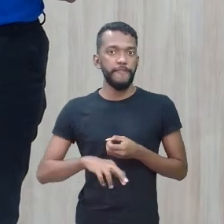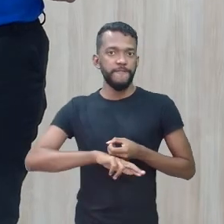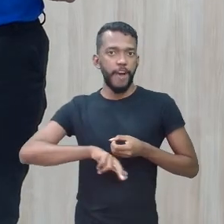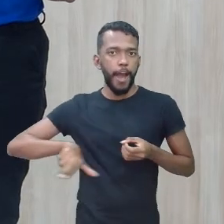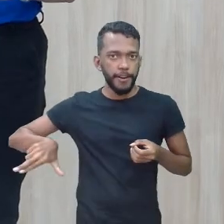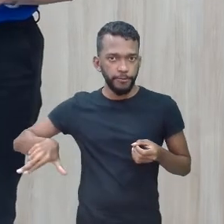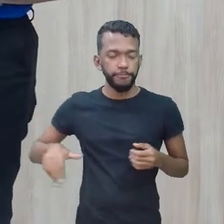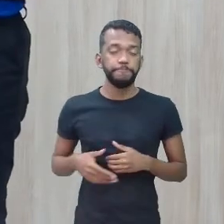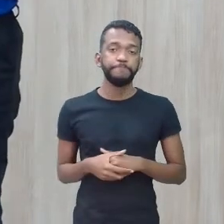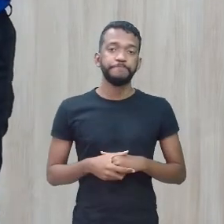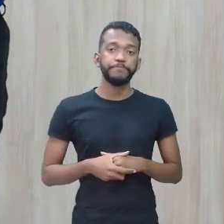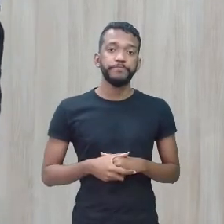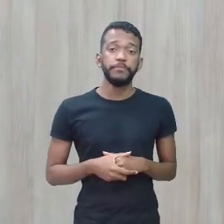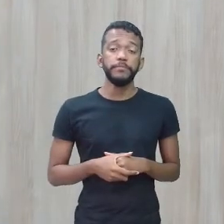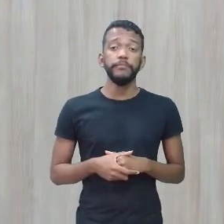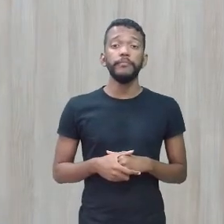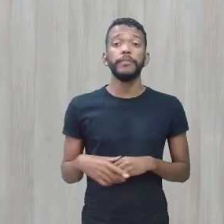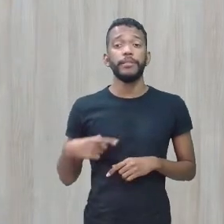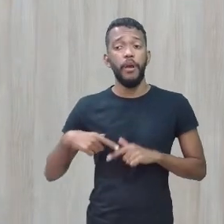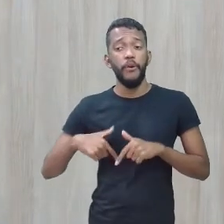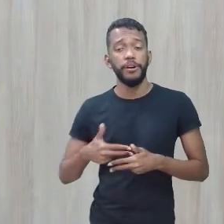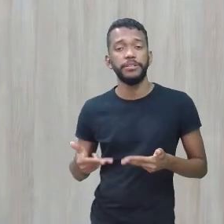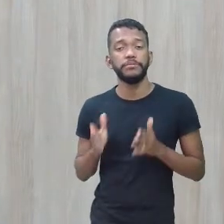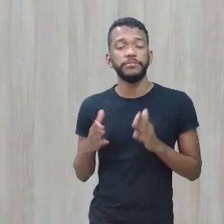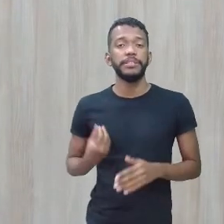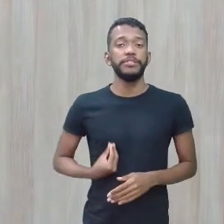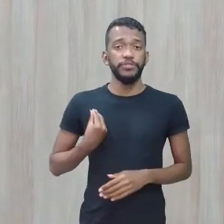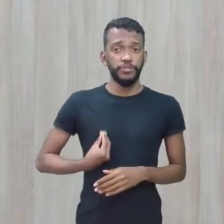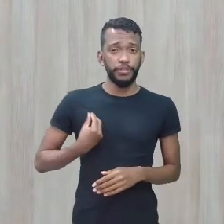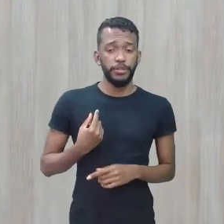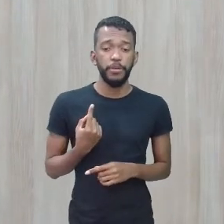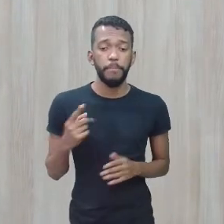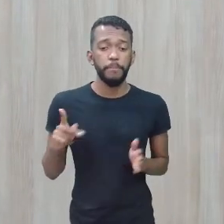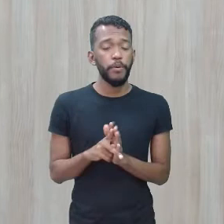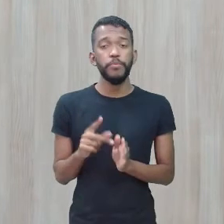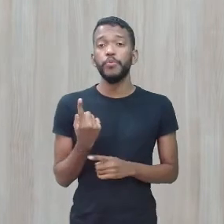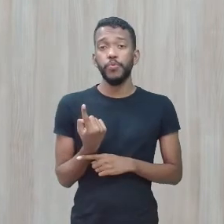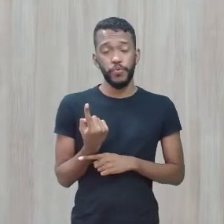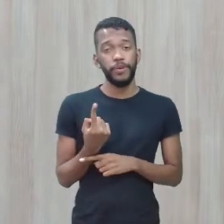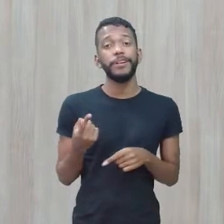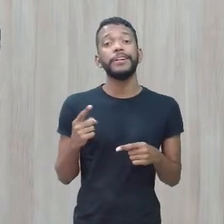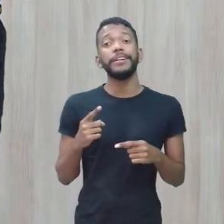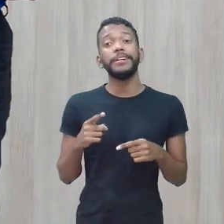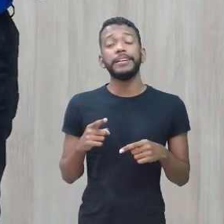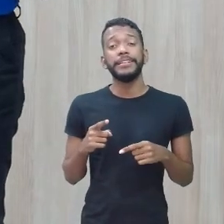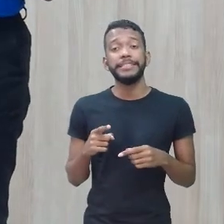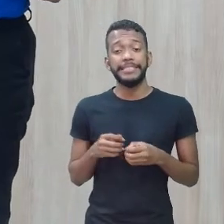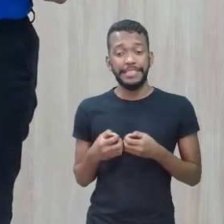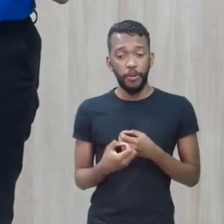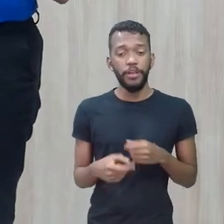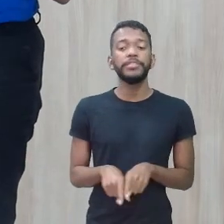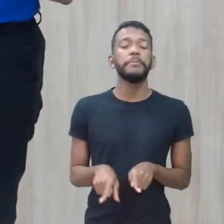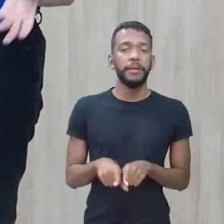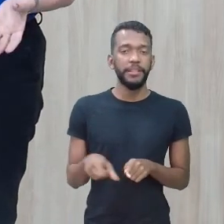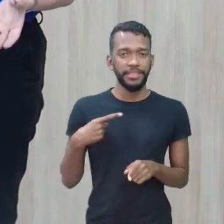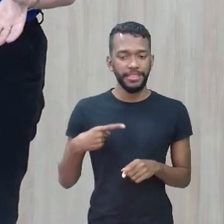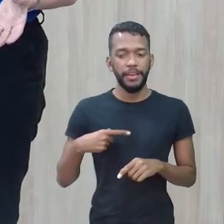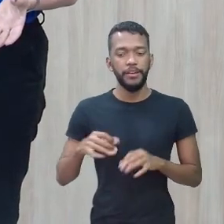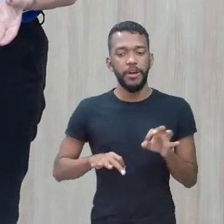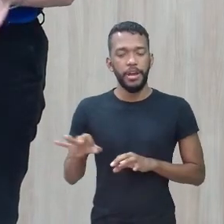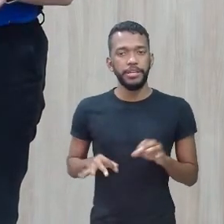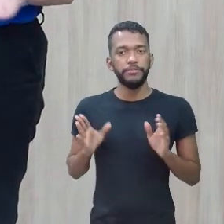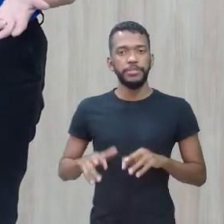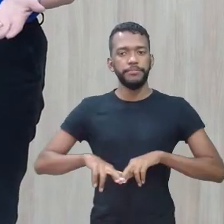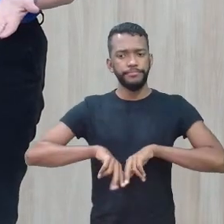ou seja, organismos que possuem só uma célula, como organismos que possuem várias